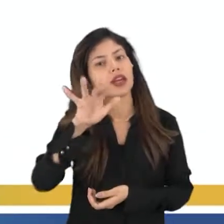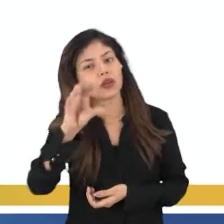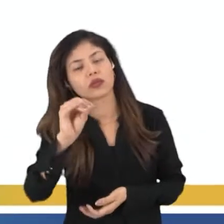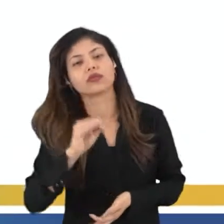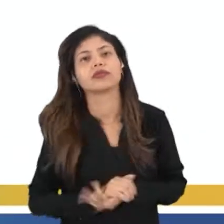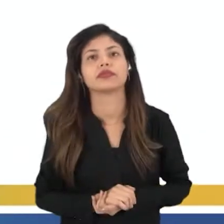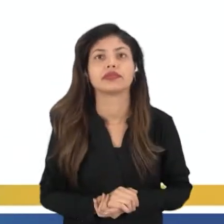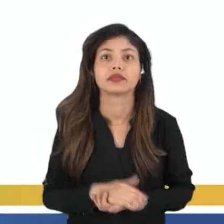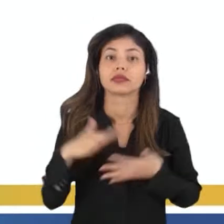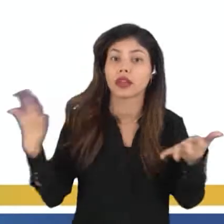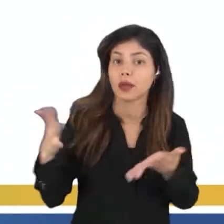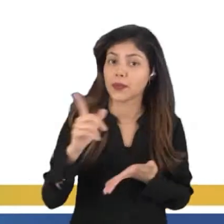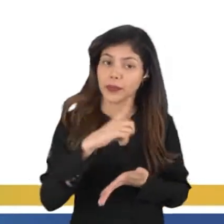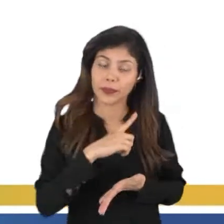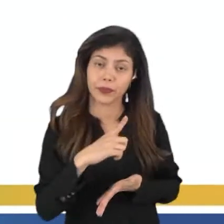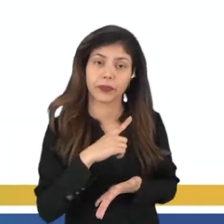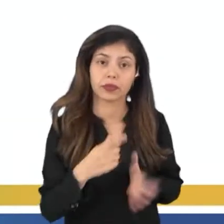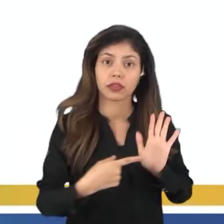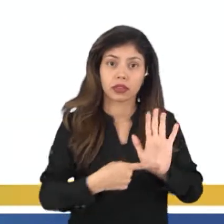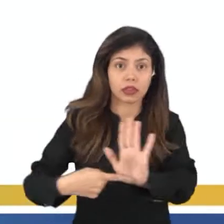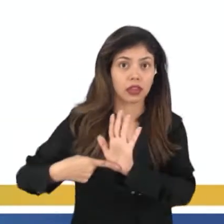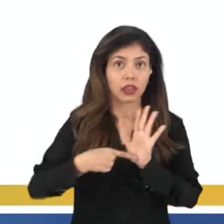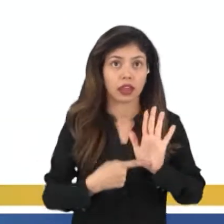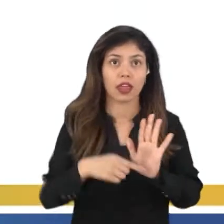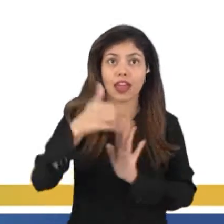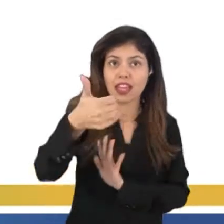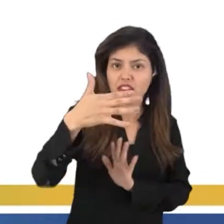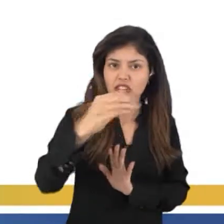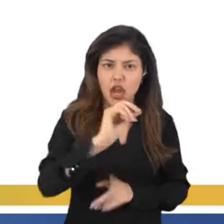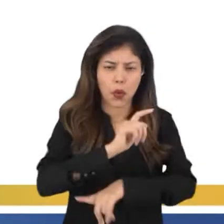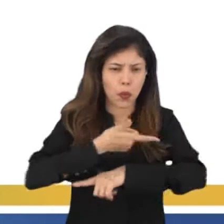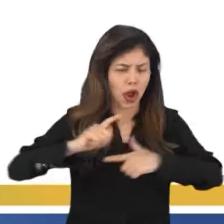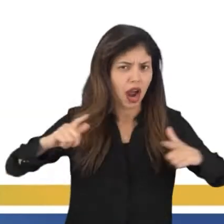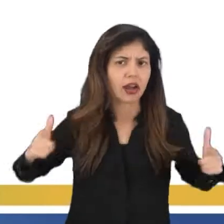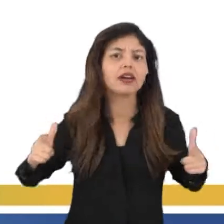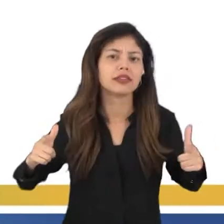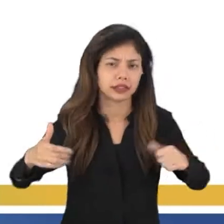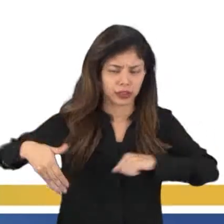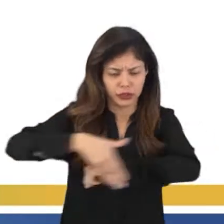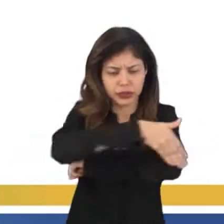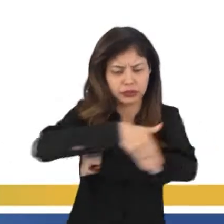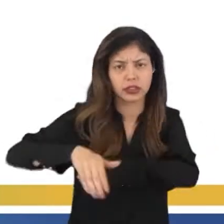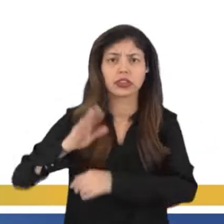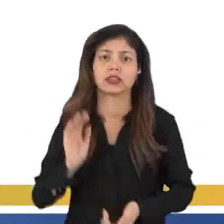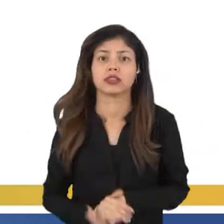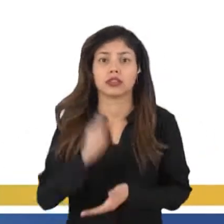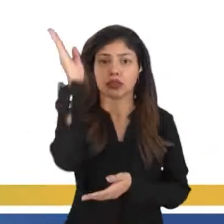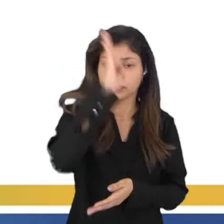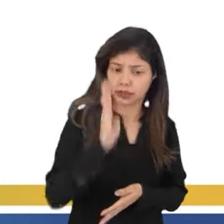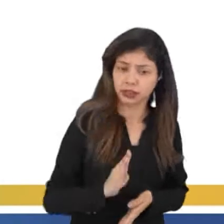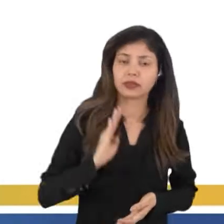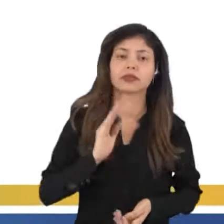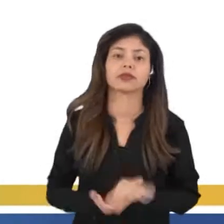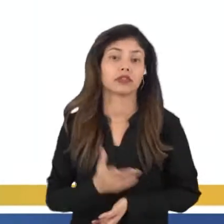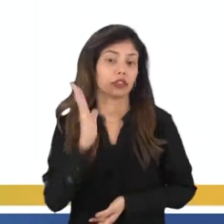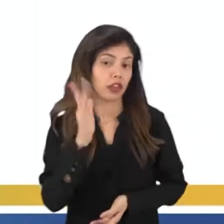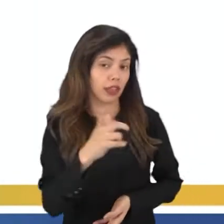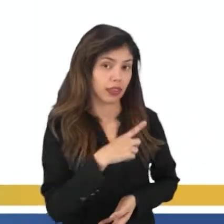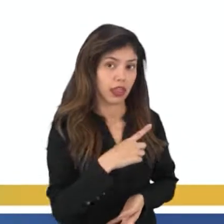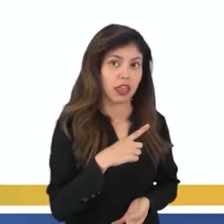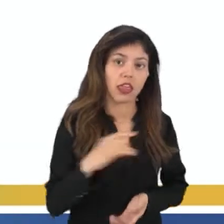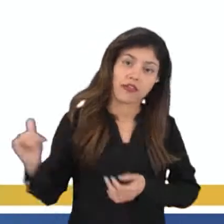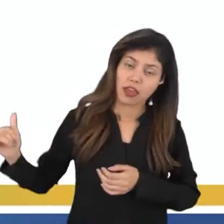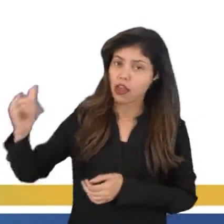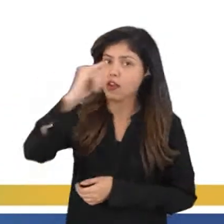de veículos. E aí eu fiz um destaque das 10 maiores rodovias do Brasil. Talvez você já até viajou por